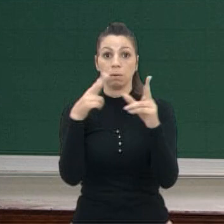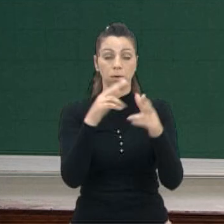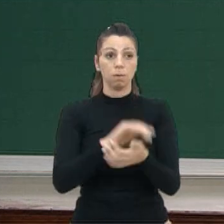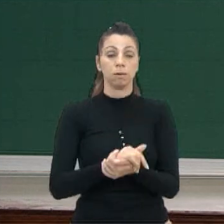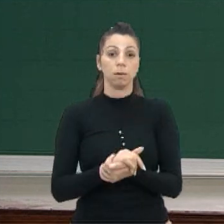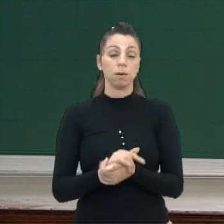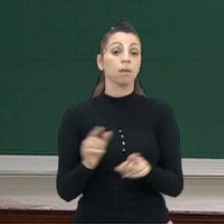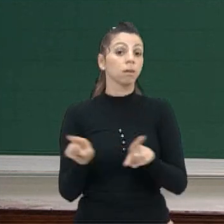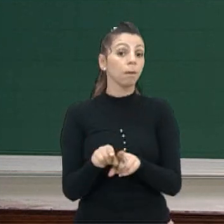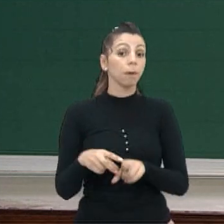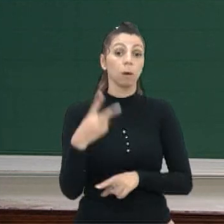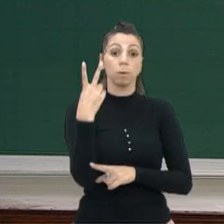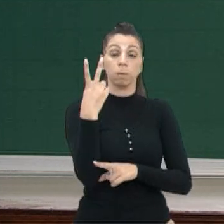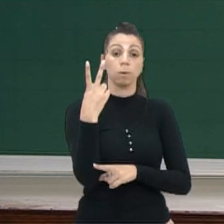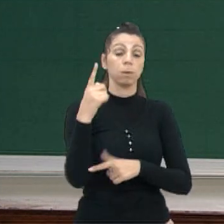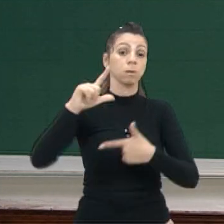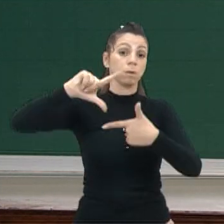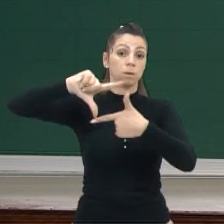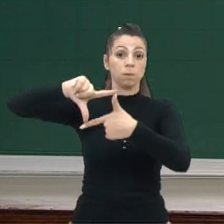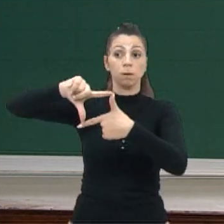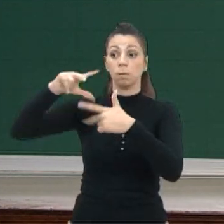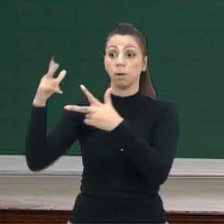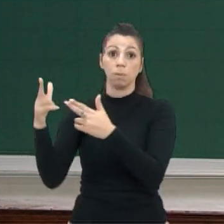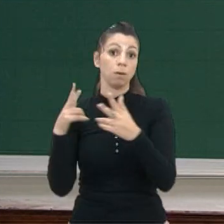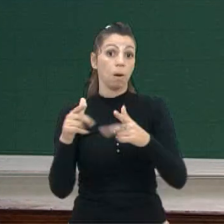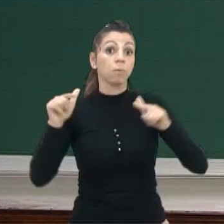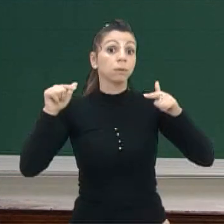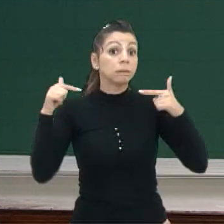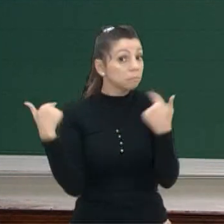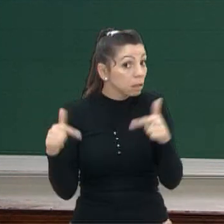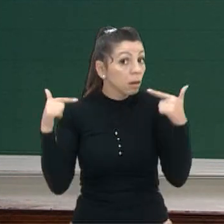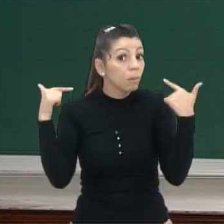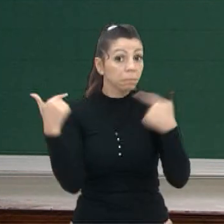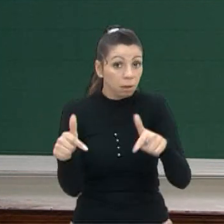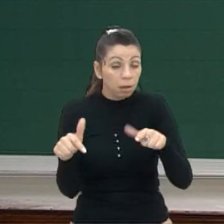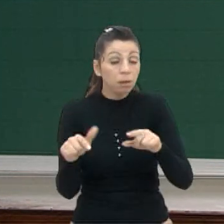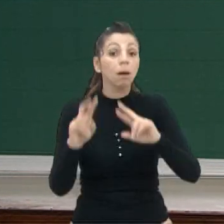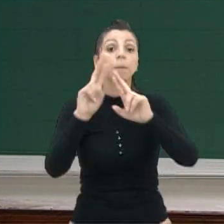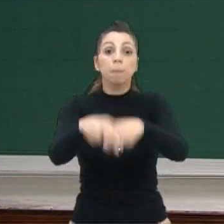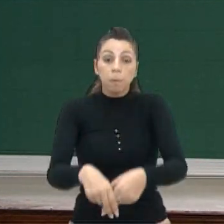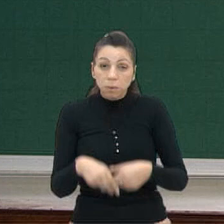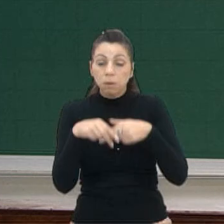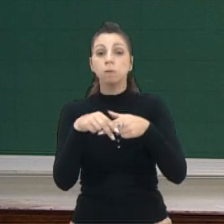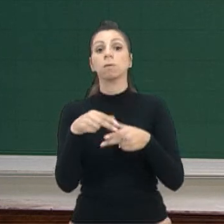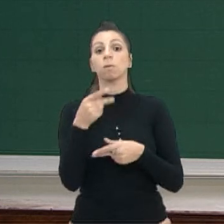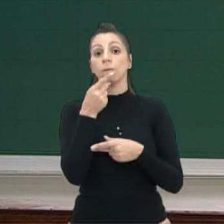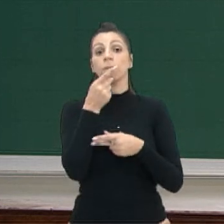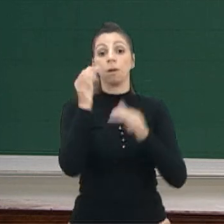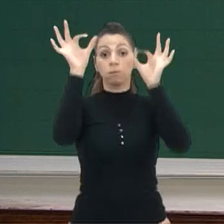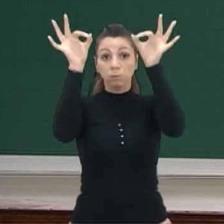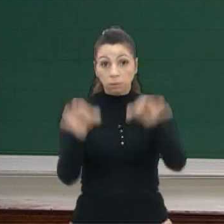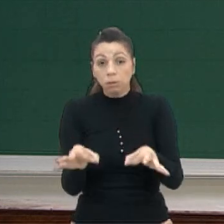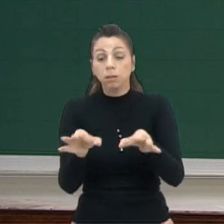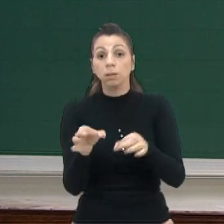tenho dois retângulos de mesmo tamanho. Por isso que eu estou afirmando que as figuras são diferentes. Né?